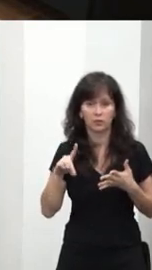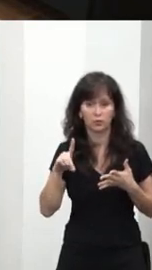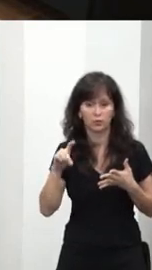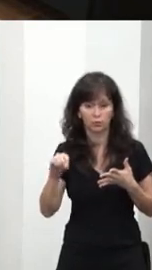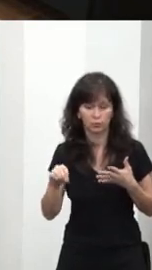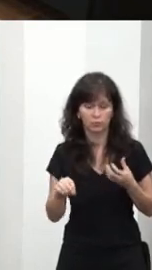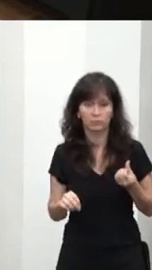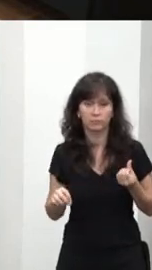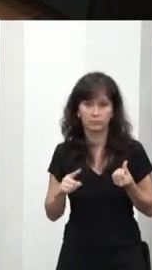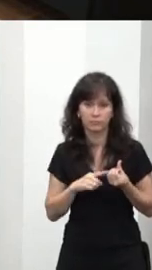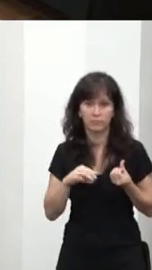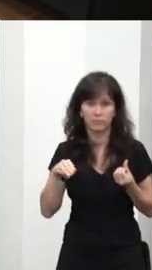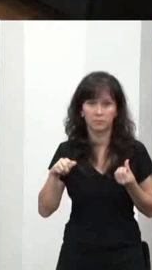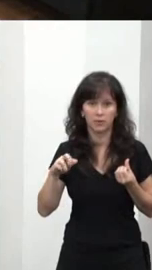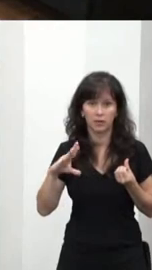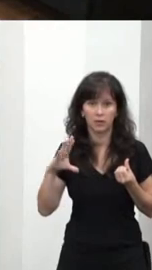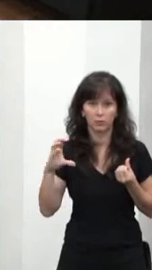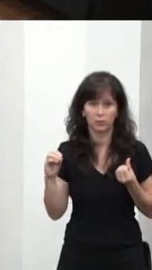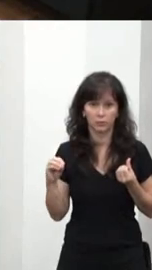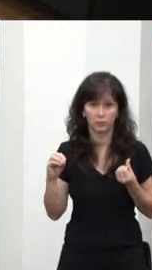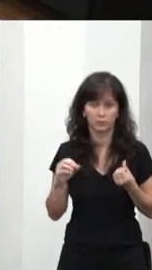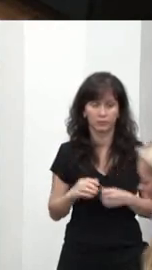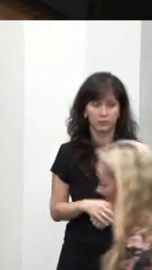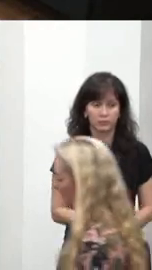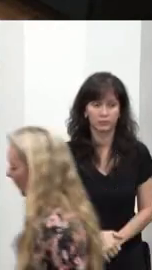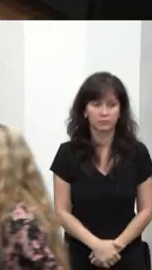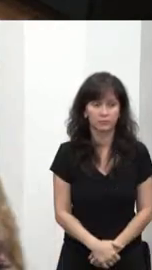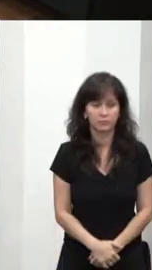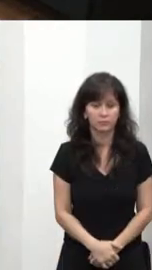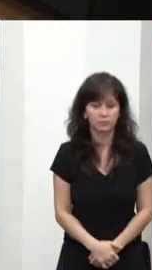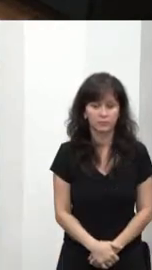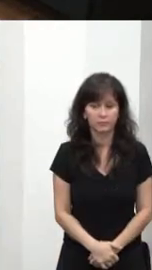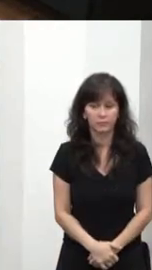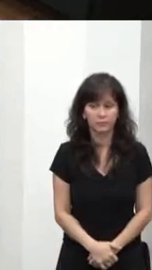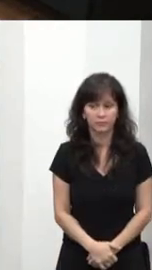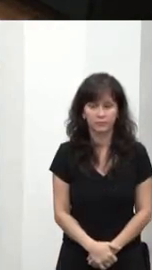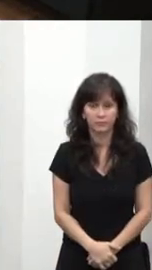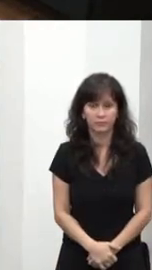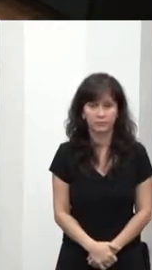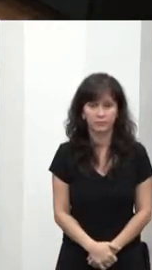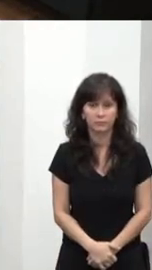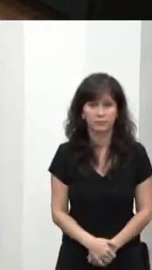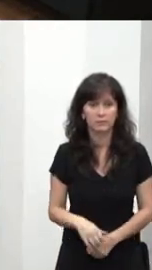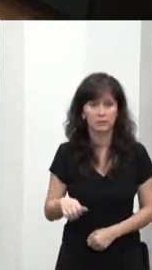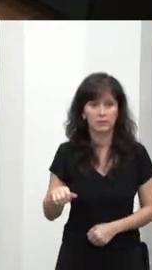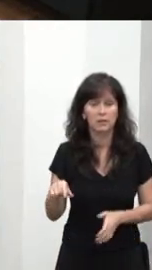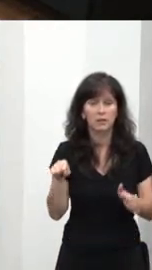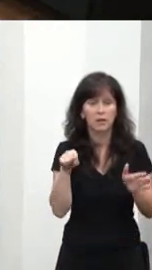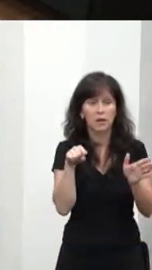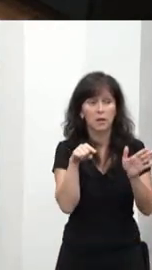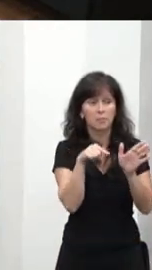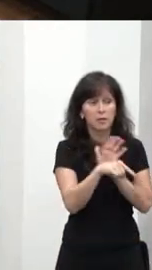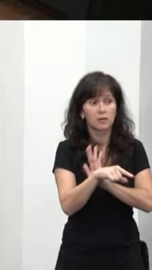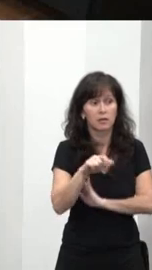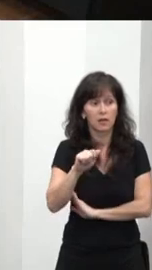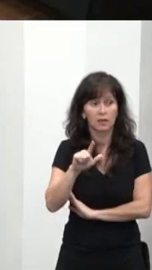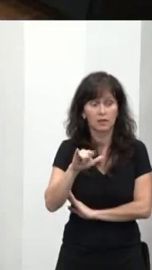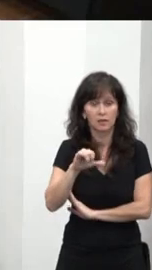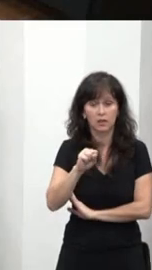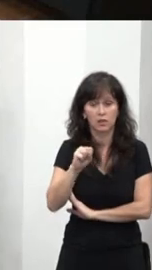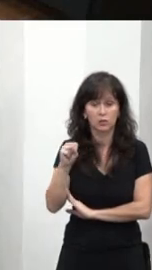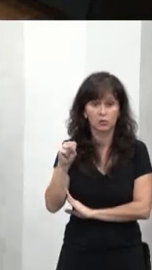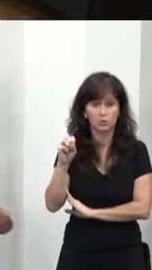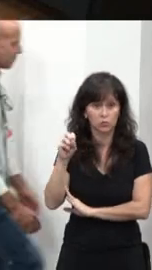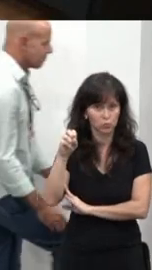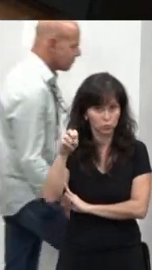Marco Aurélio Silva eu vou colocar aqui a pergunta do Alison hansane